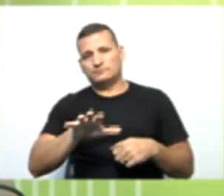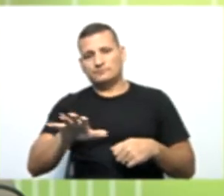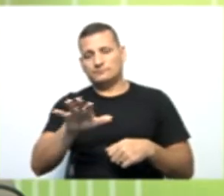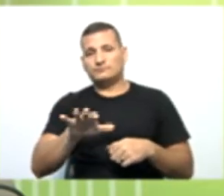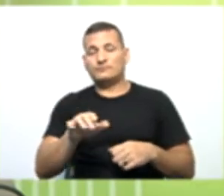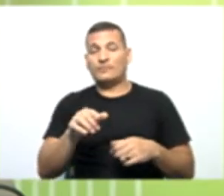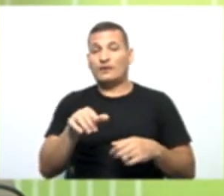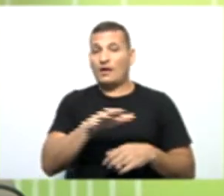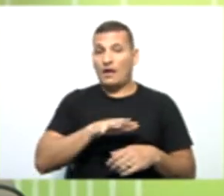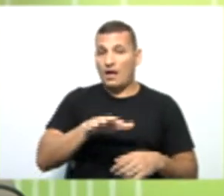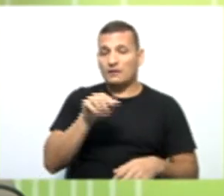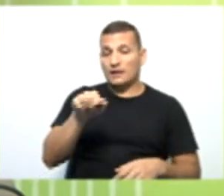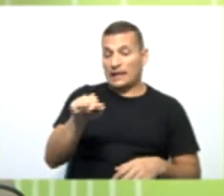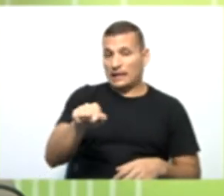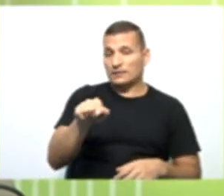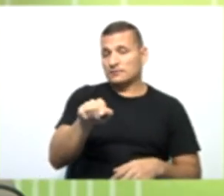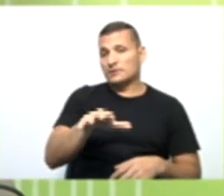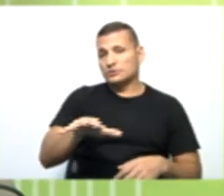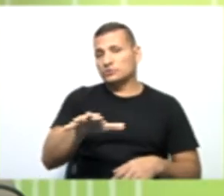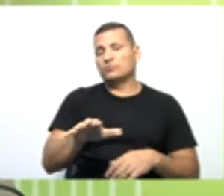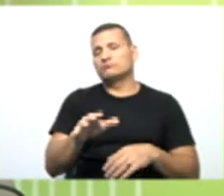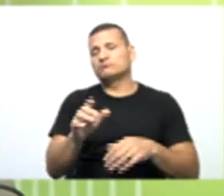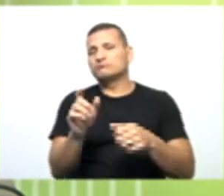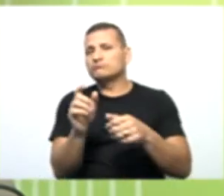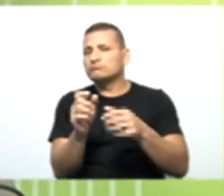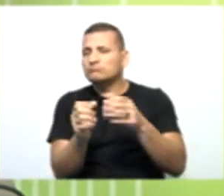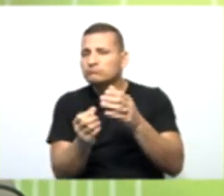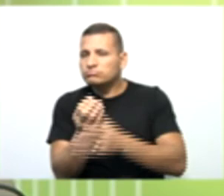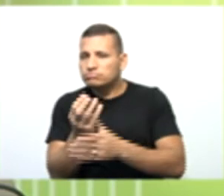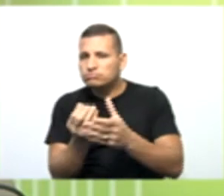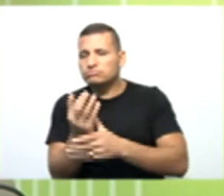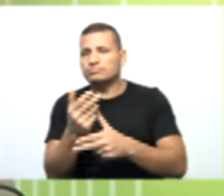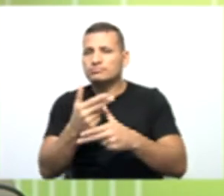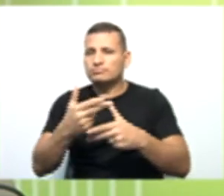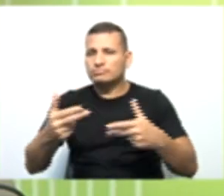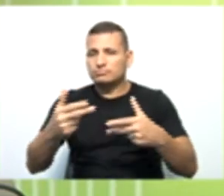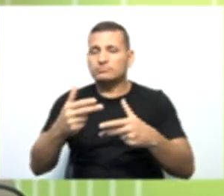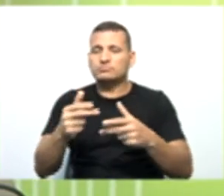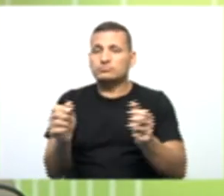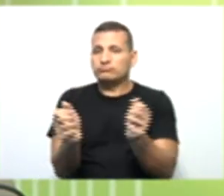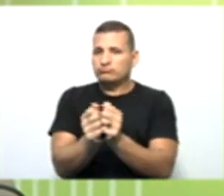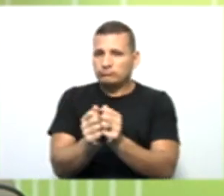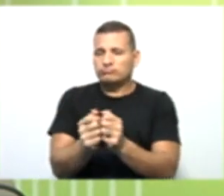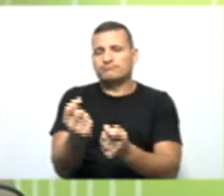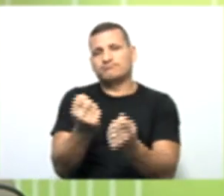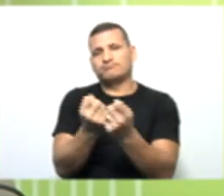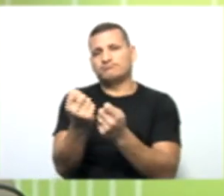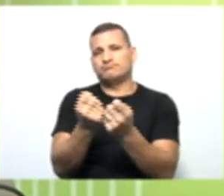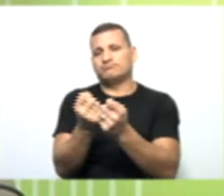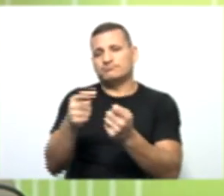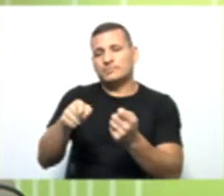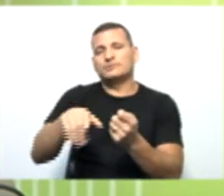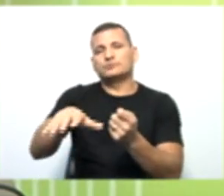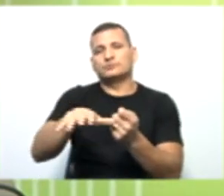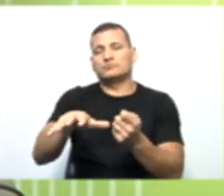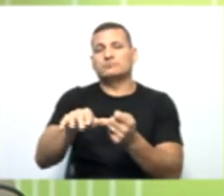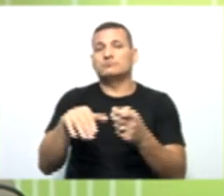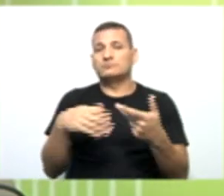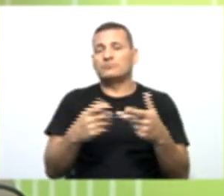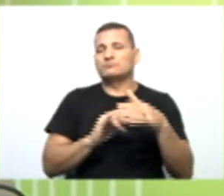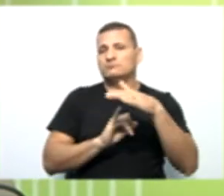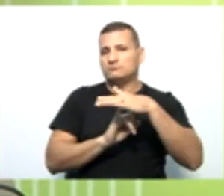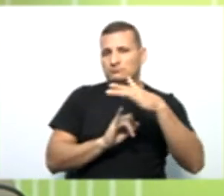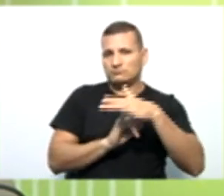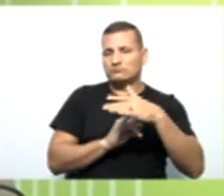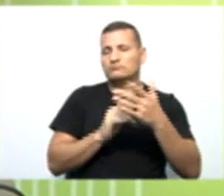que a região produz, junto com a produção econômica da região. Então, esses